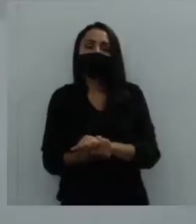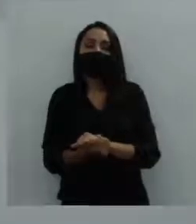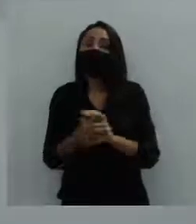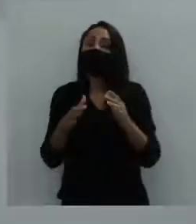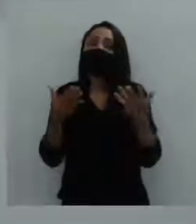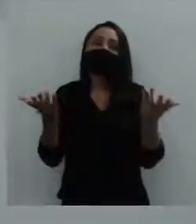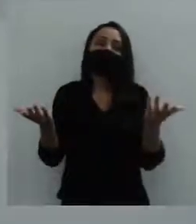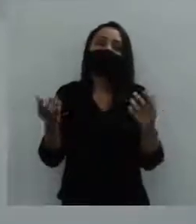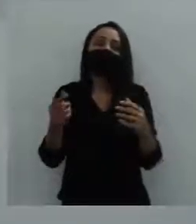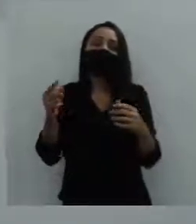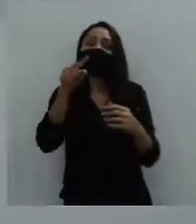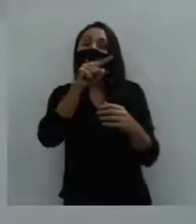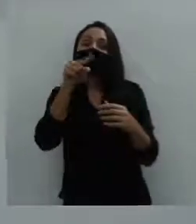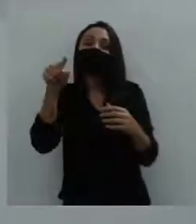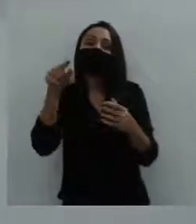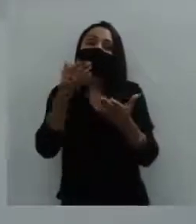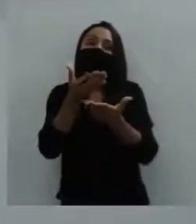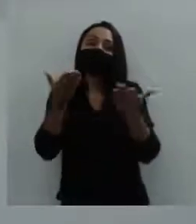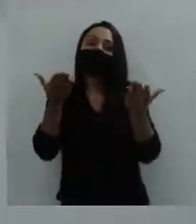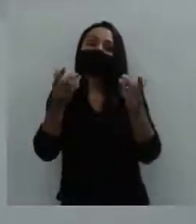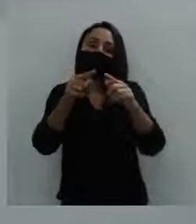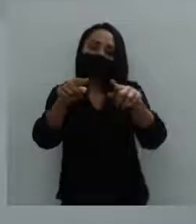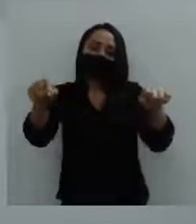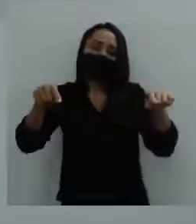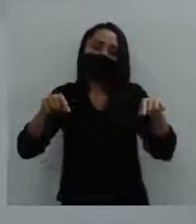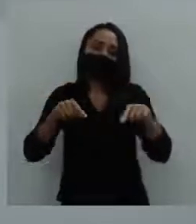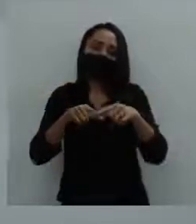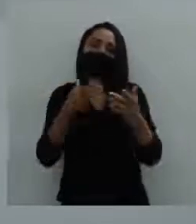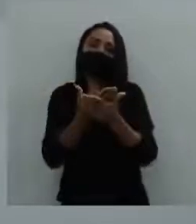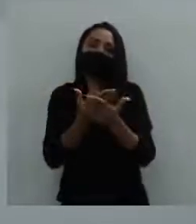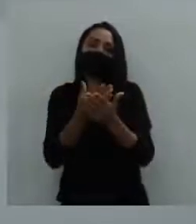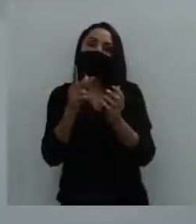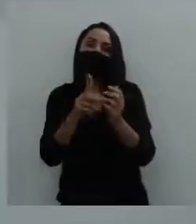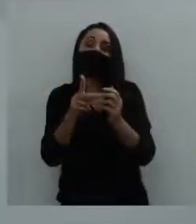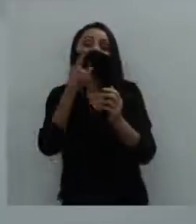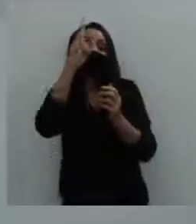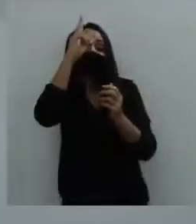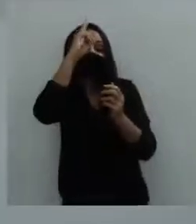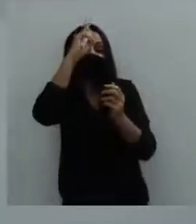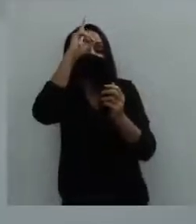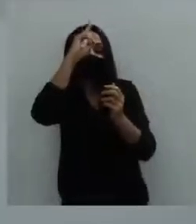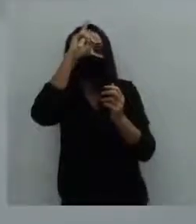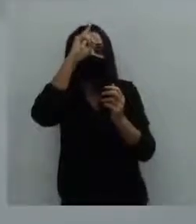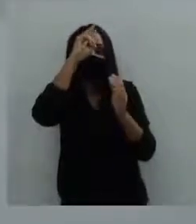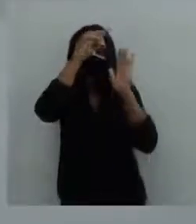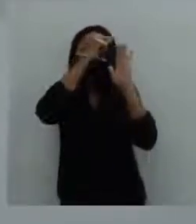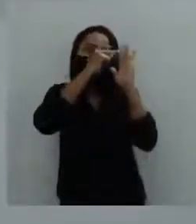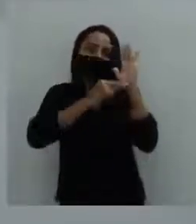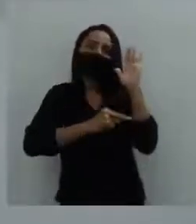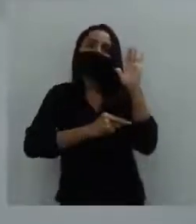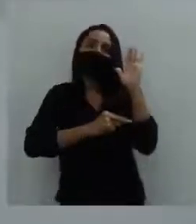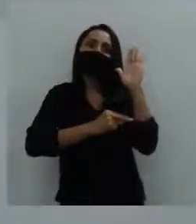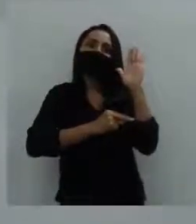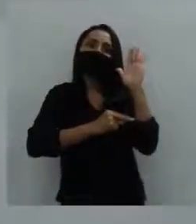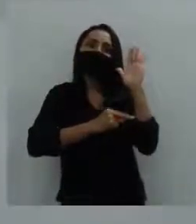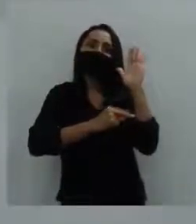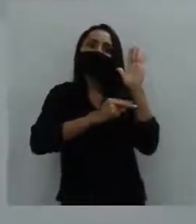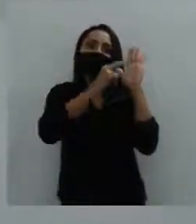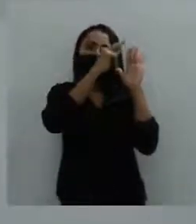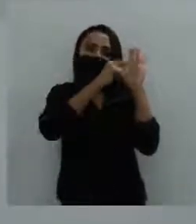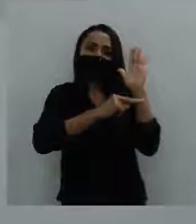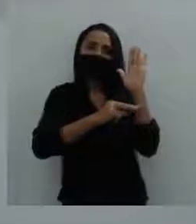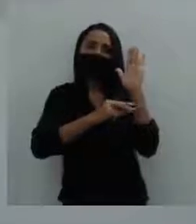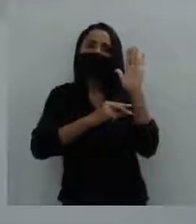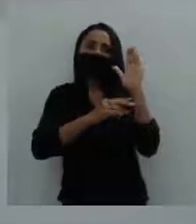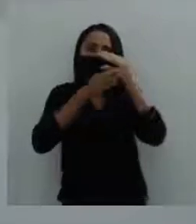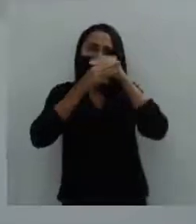tal vocês, em sala de aula com o seu professor, lembrar e lerem, aliás, a raposa e